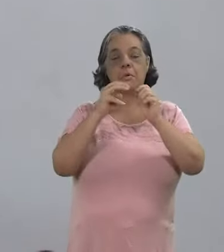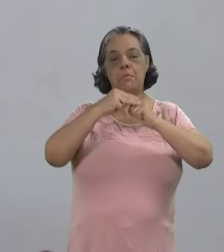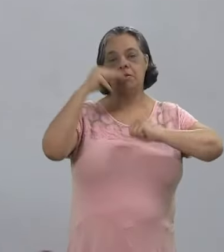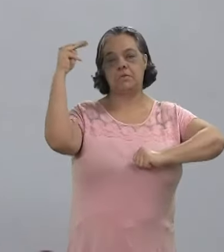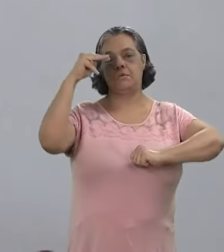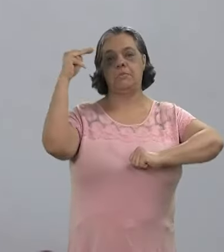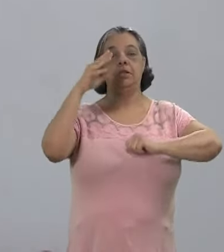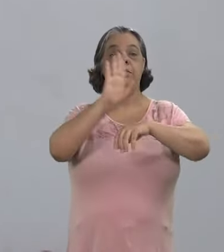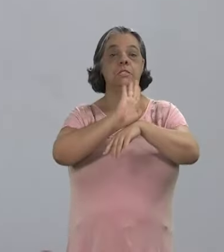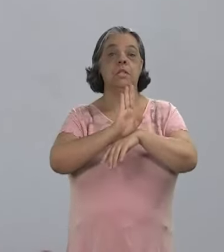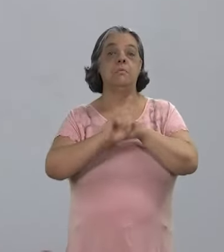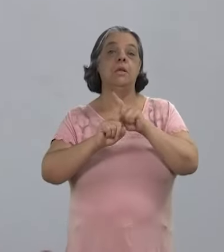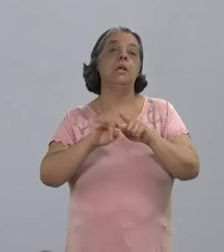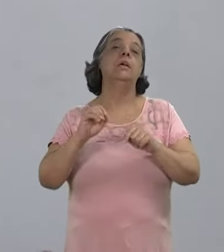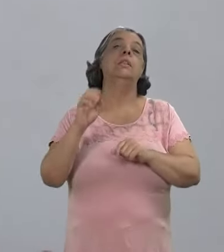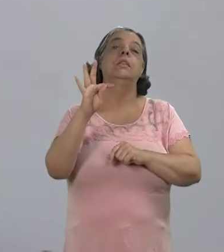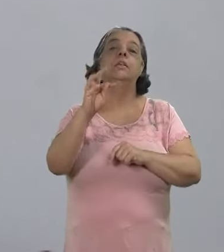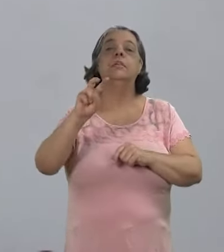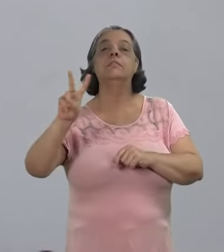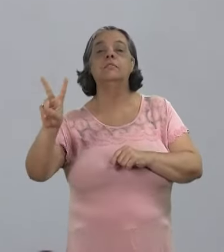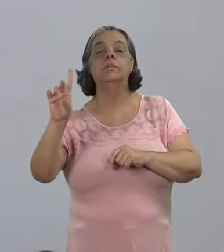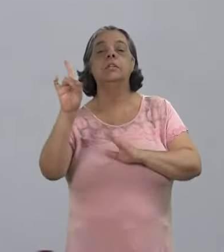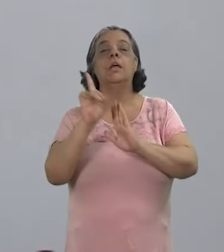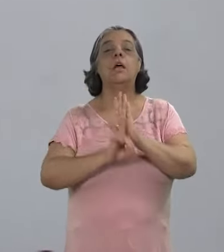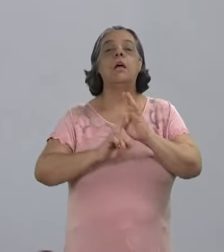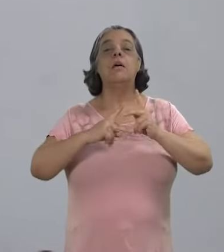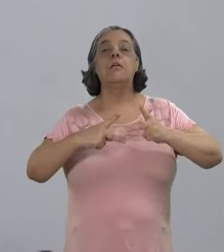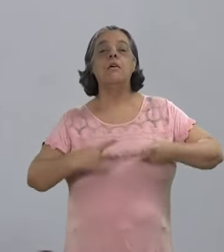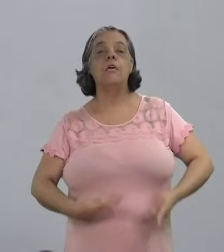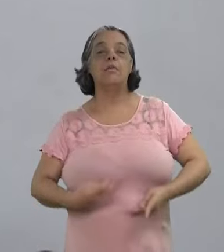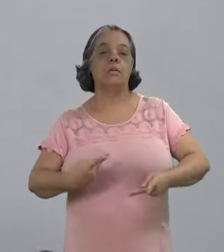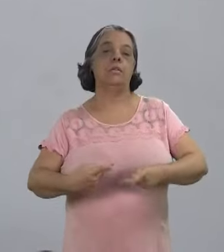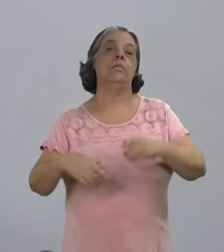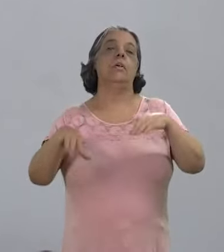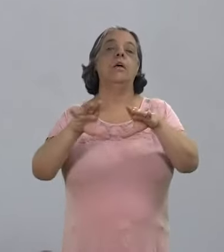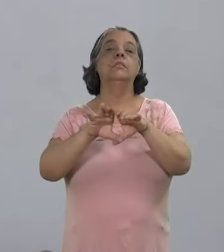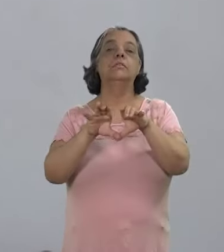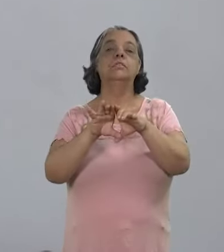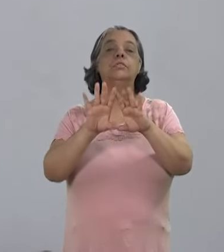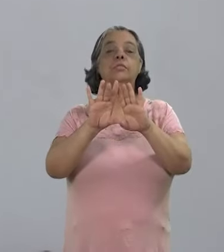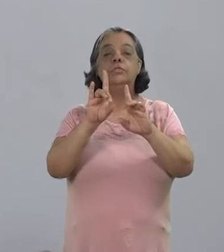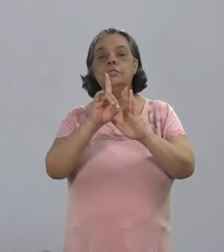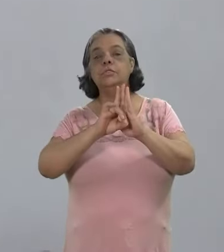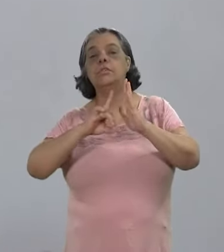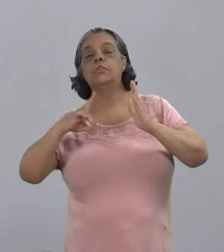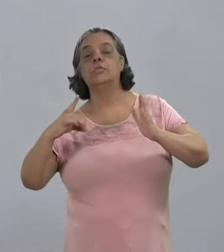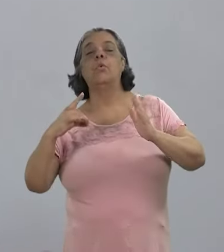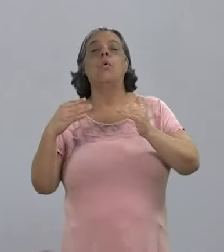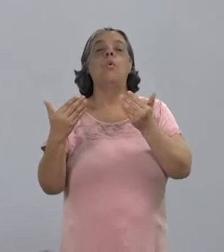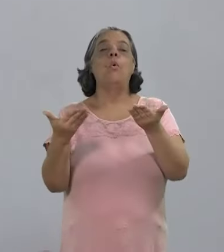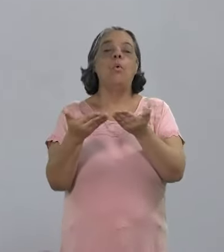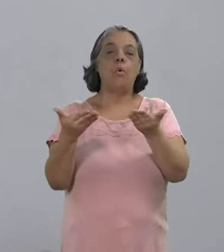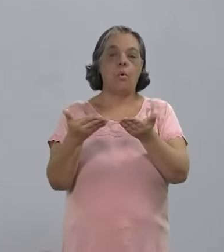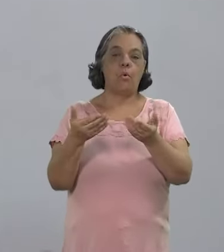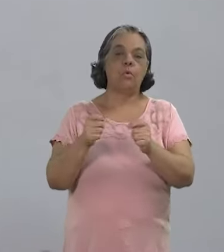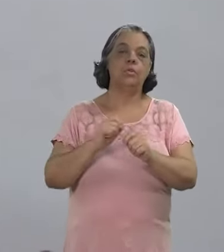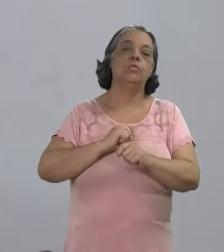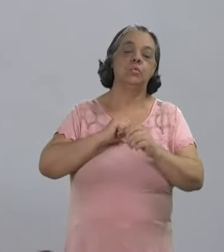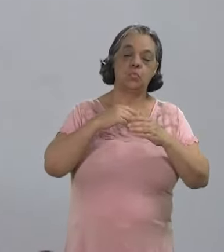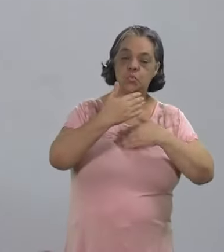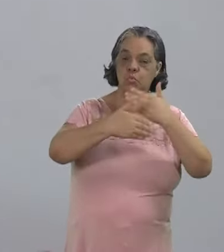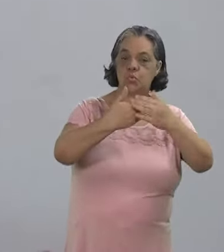Começa agora o programa TV Direitos Humanos. O TVDH é uma iniciativa da Cátedra Unesco Unicap de Direitos Humanos do Helder Câmara,